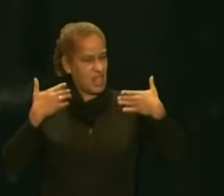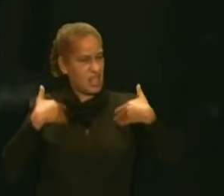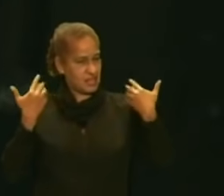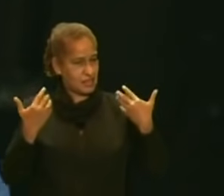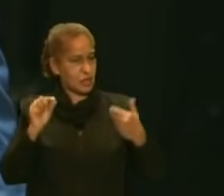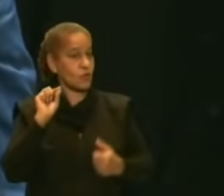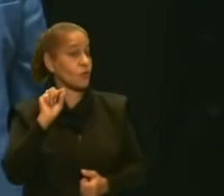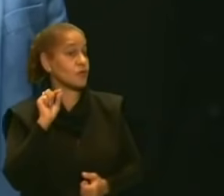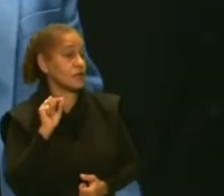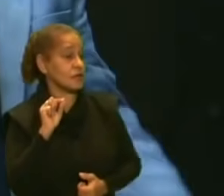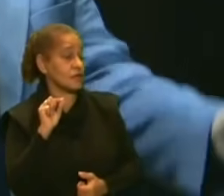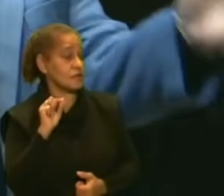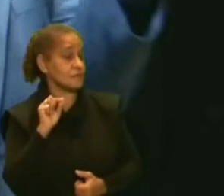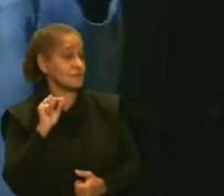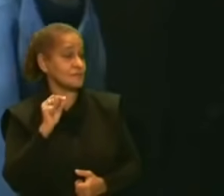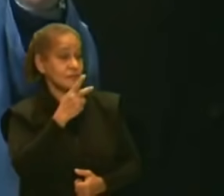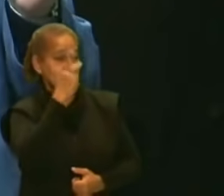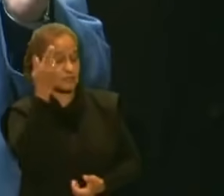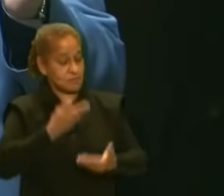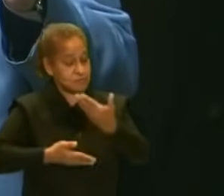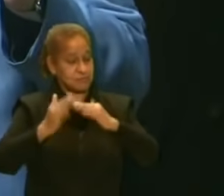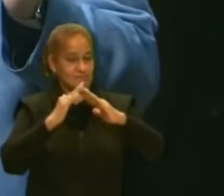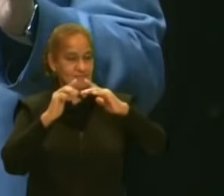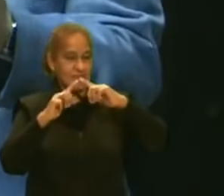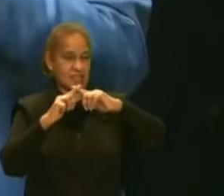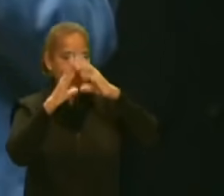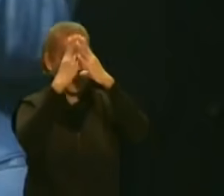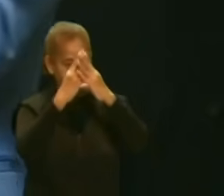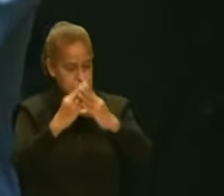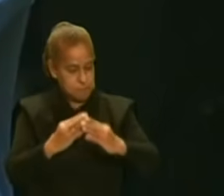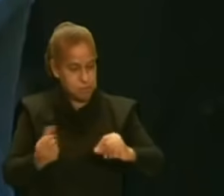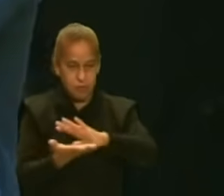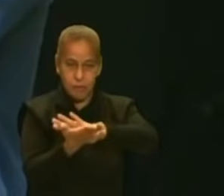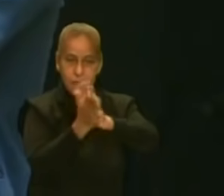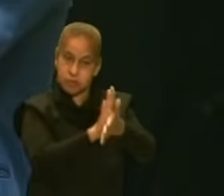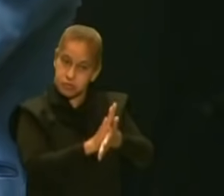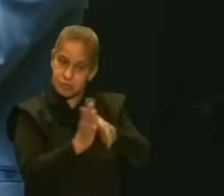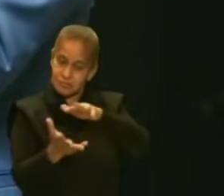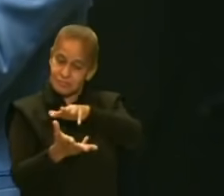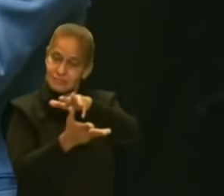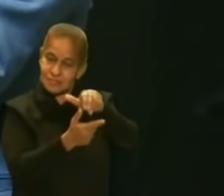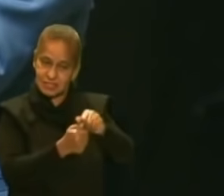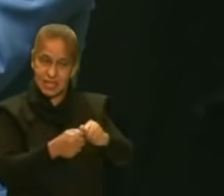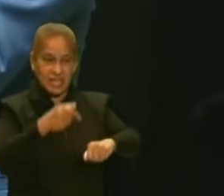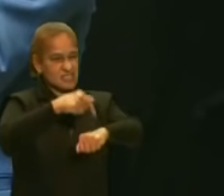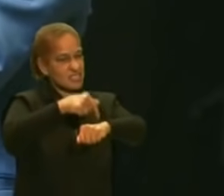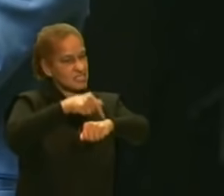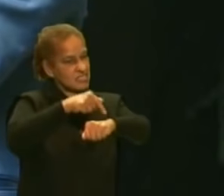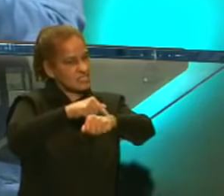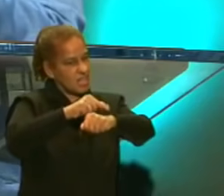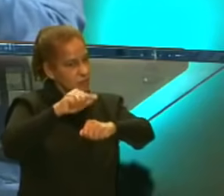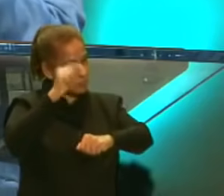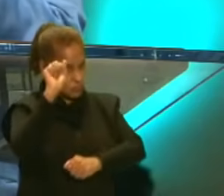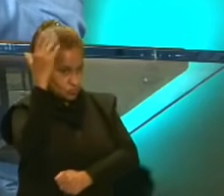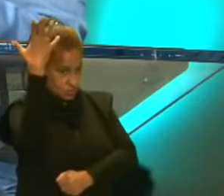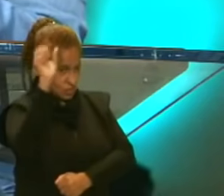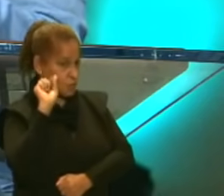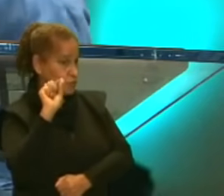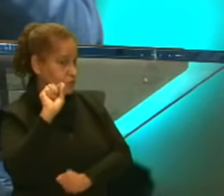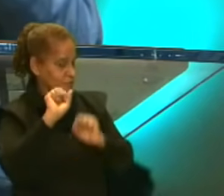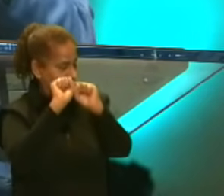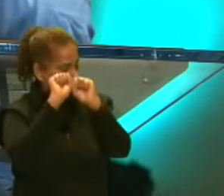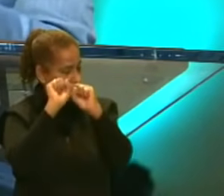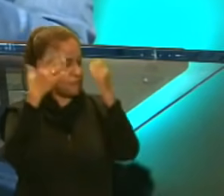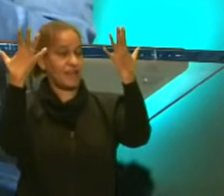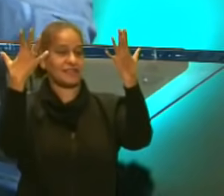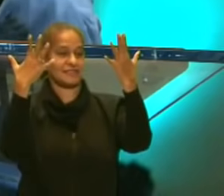terra. Nesse período, vai ter uma festa de celebração de que o mundo